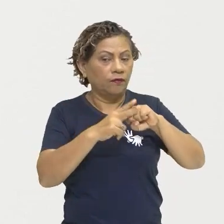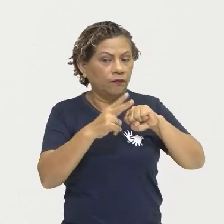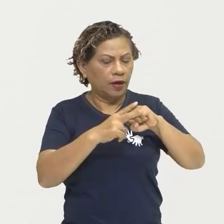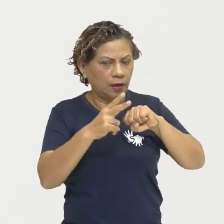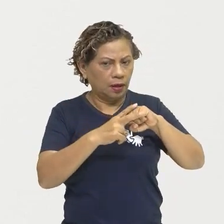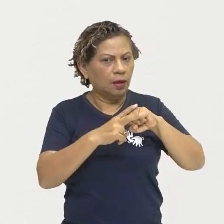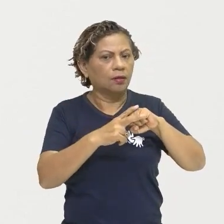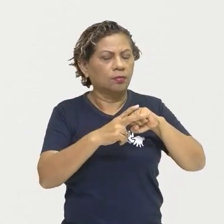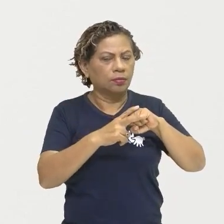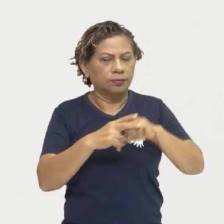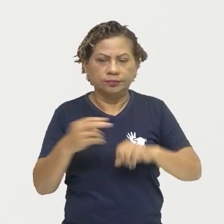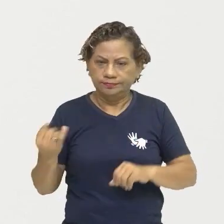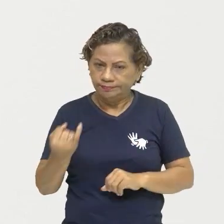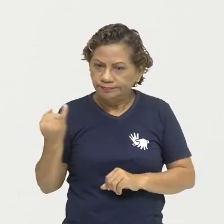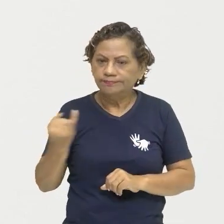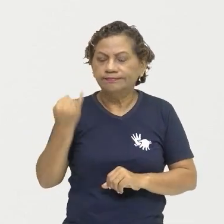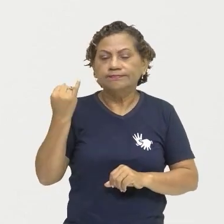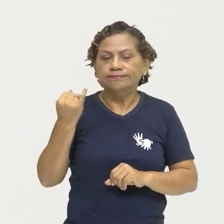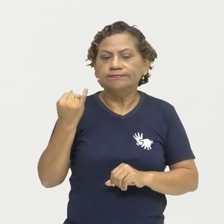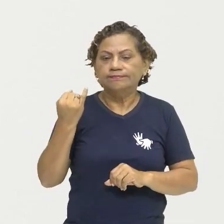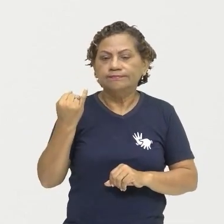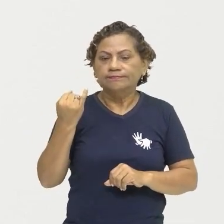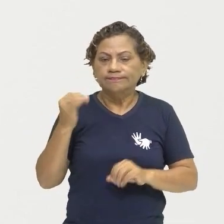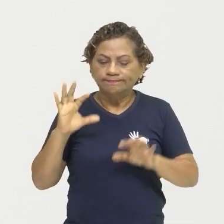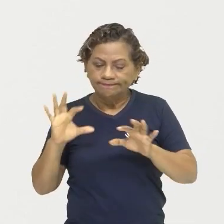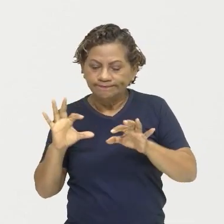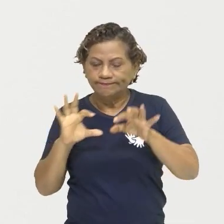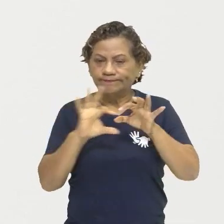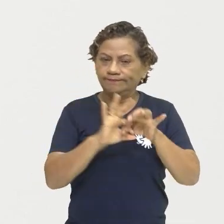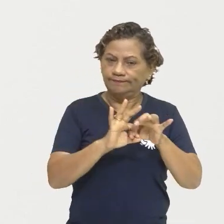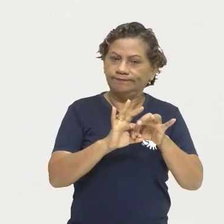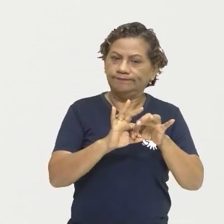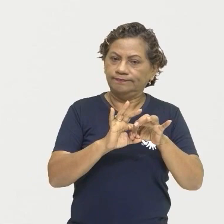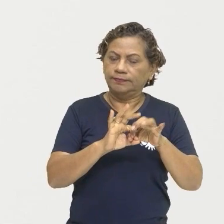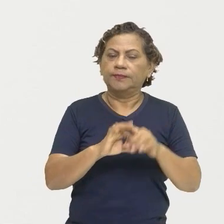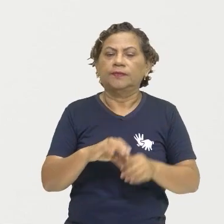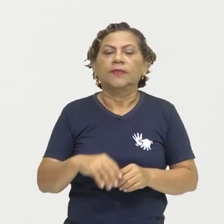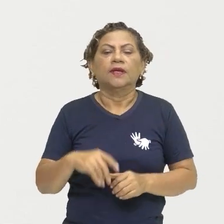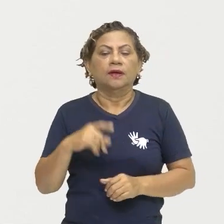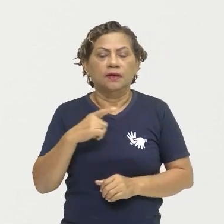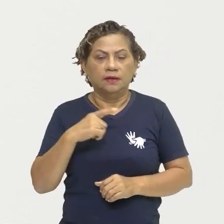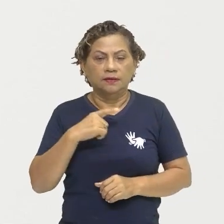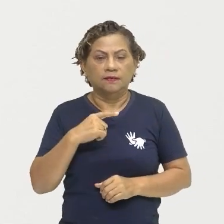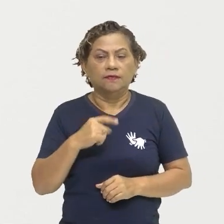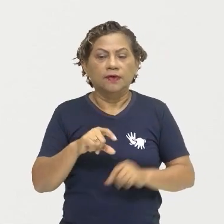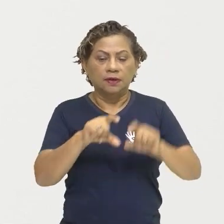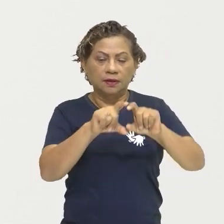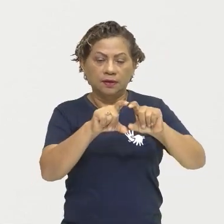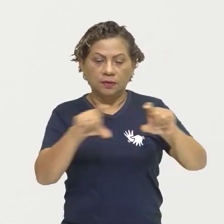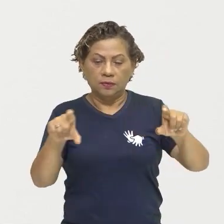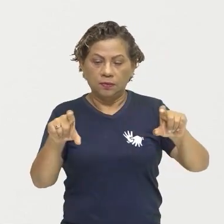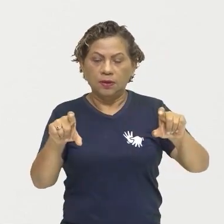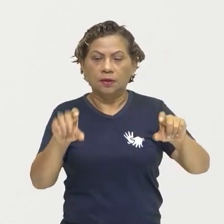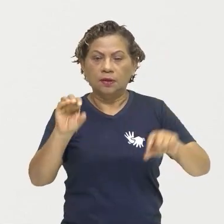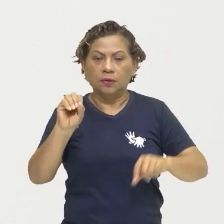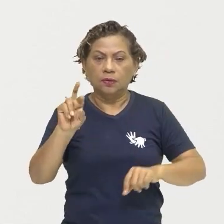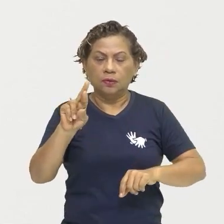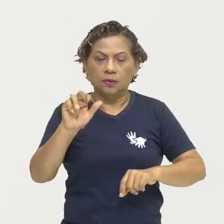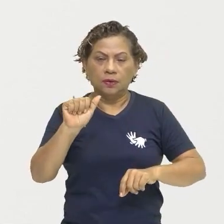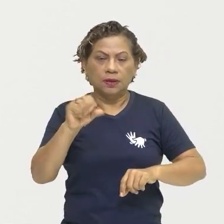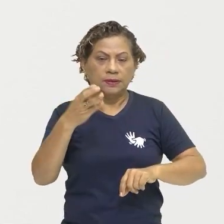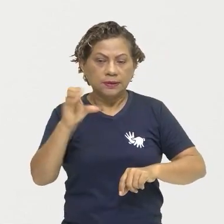ele sinaliza, ele indica, ele mostra que eu tenho ali uma oração. A oração é marcada pela presença do